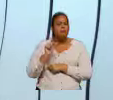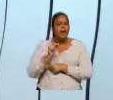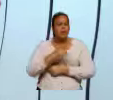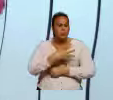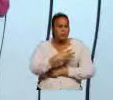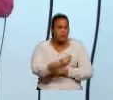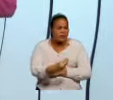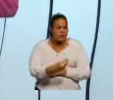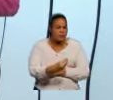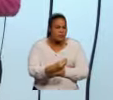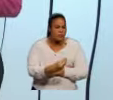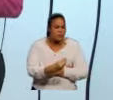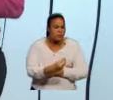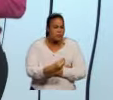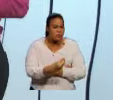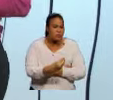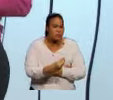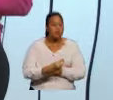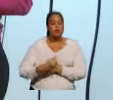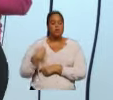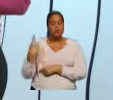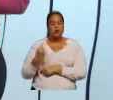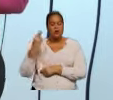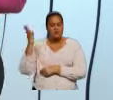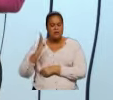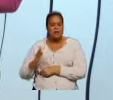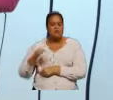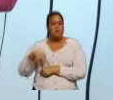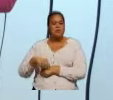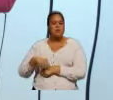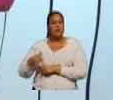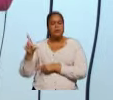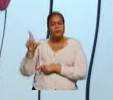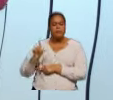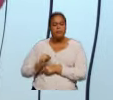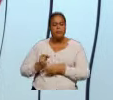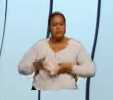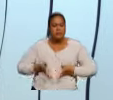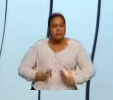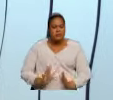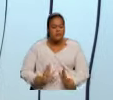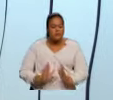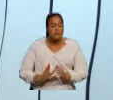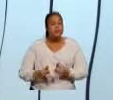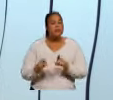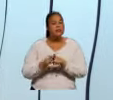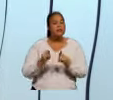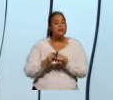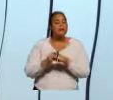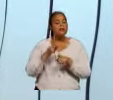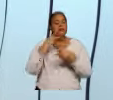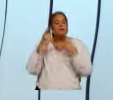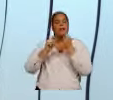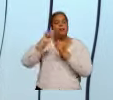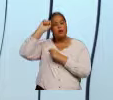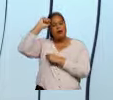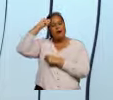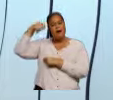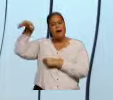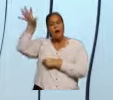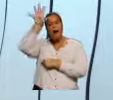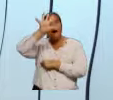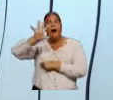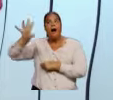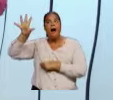tem diminuído a notícia traz também que a áfrica o continente africano continuar registrando